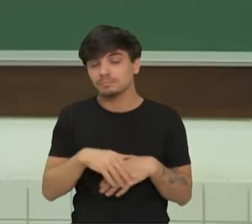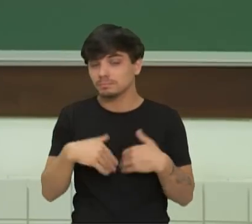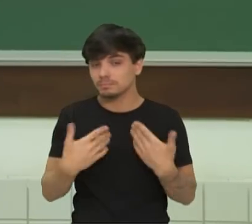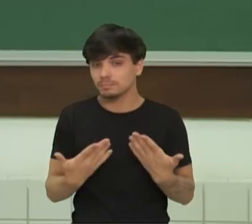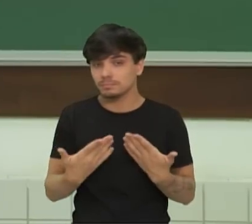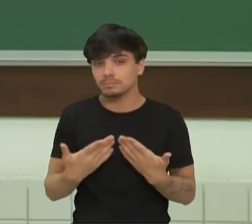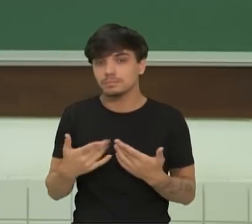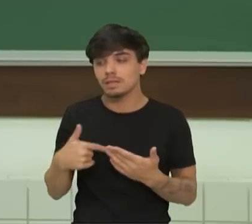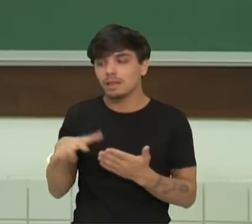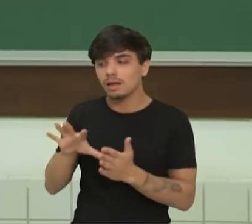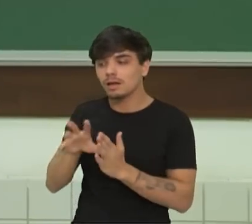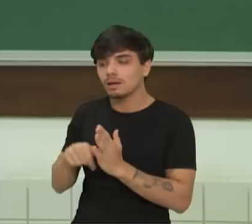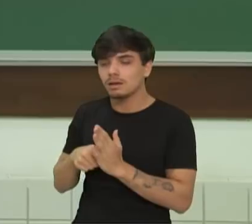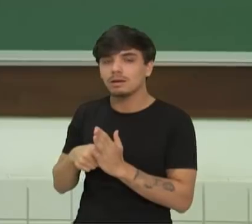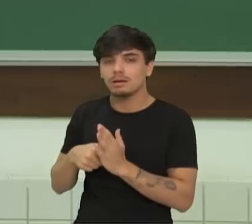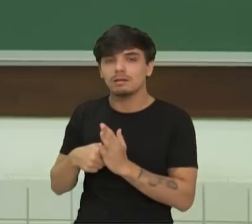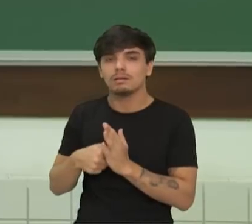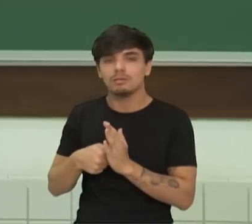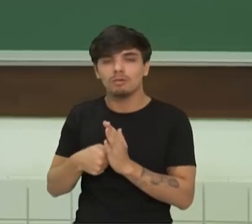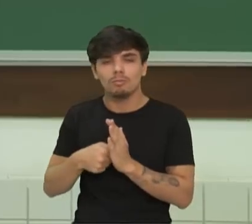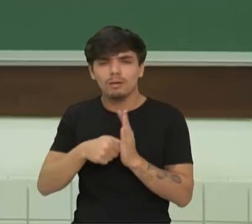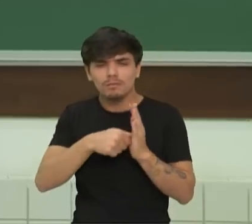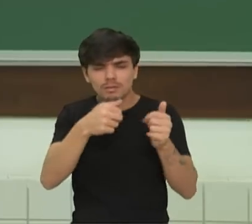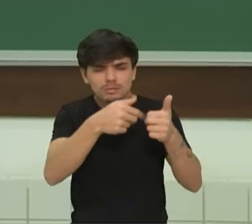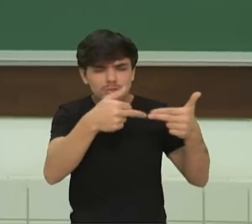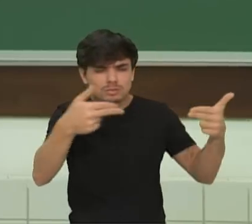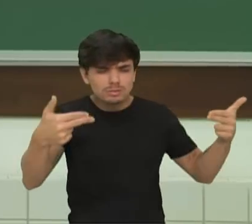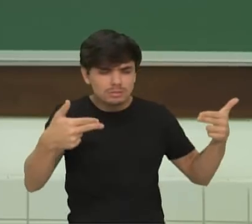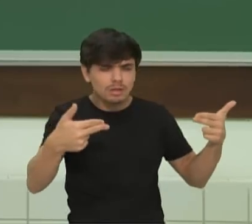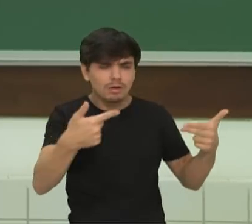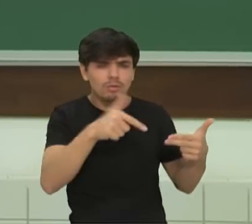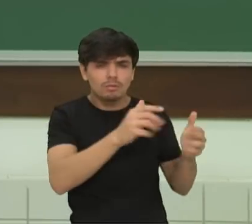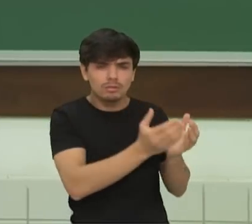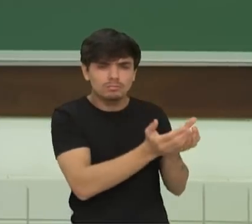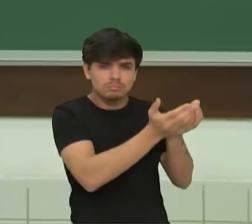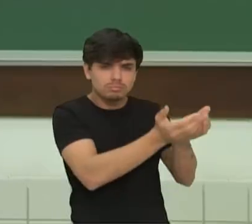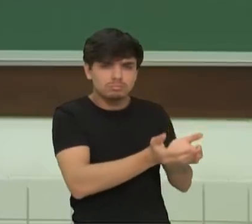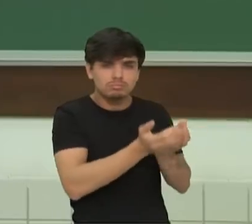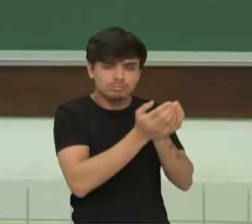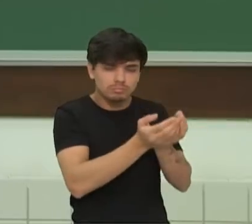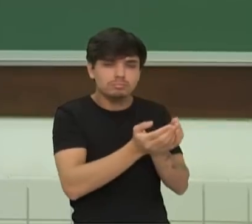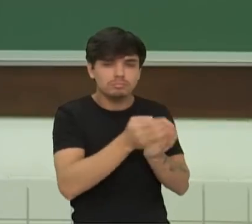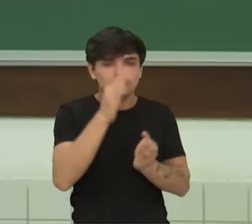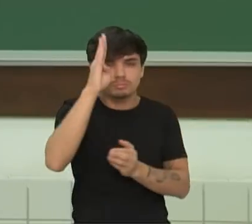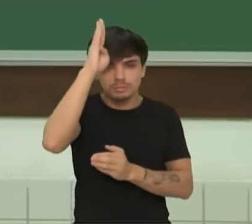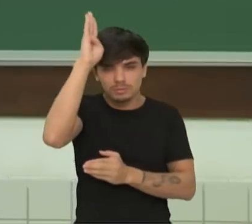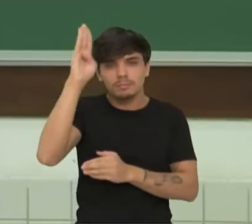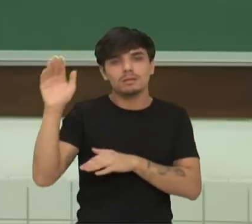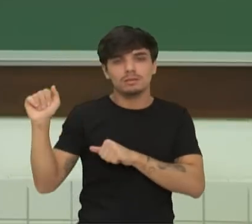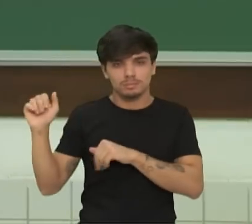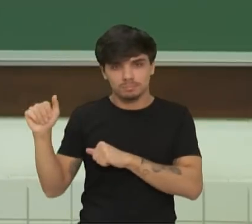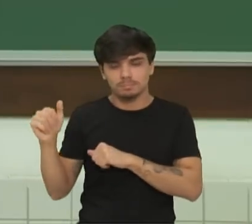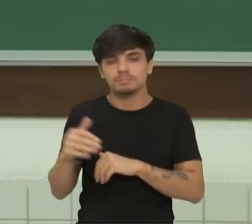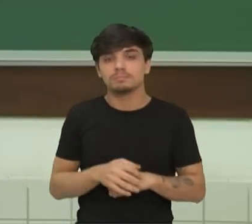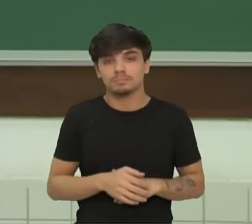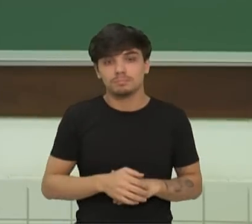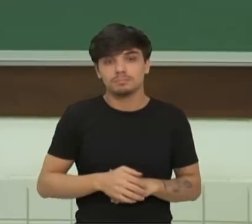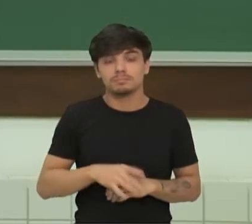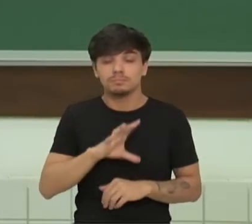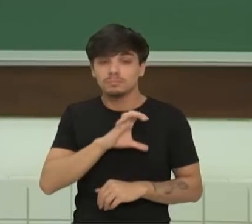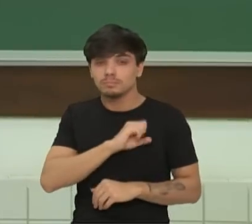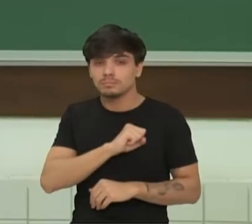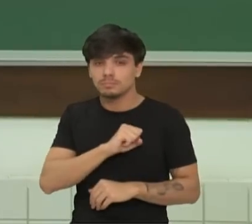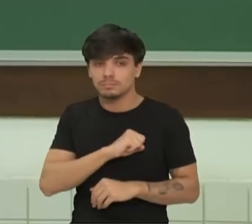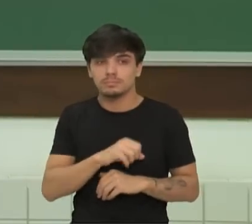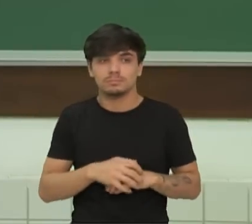lá, assaltava uma outra nau e roubava toda a sua mercadoria, principalmente das espanholas. Adoravam assaltar as